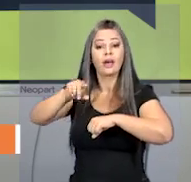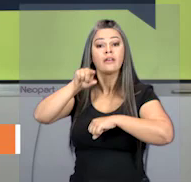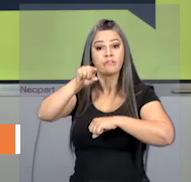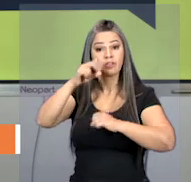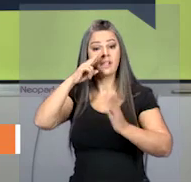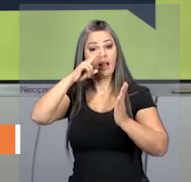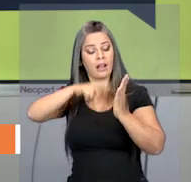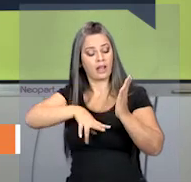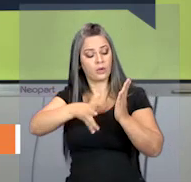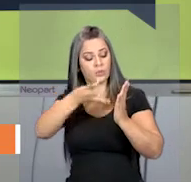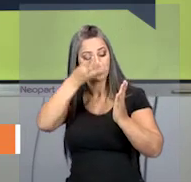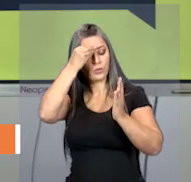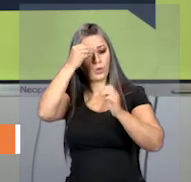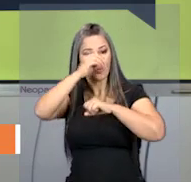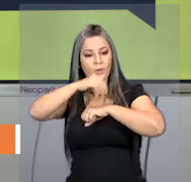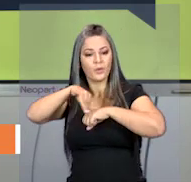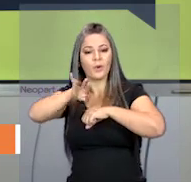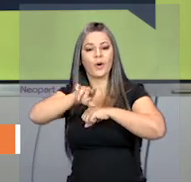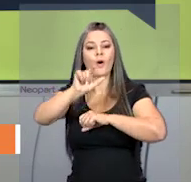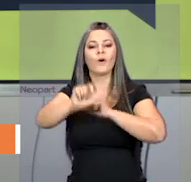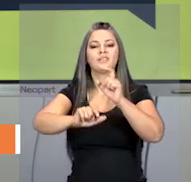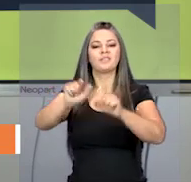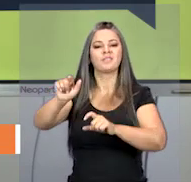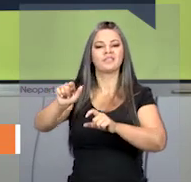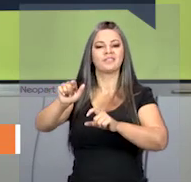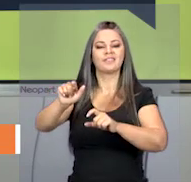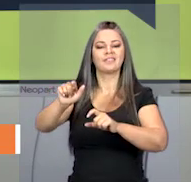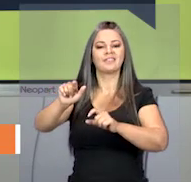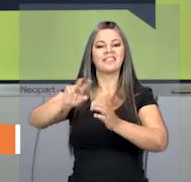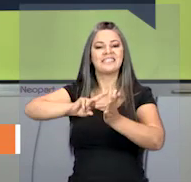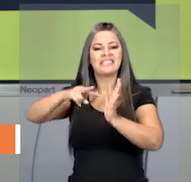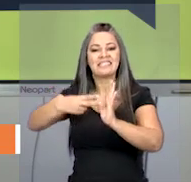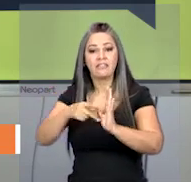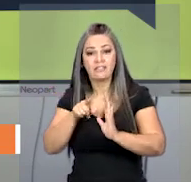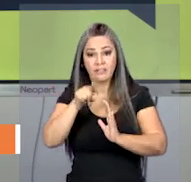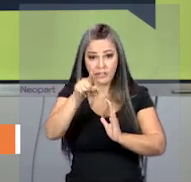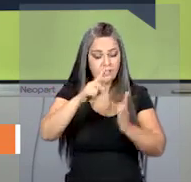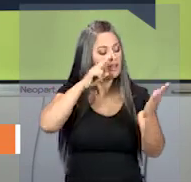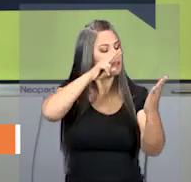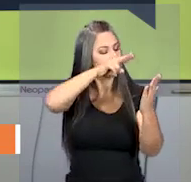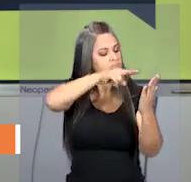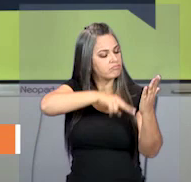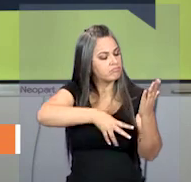ouviu uma história? Ou seja, se você leu, está colhendo também, não é?